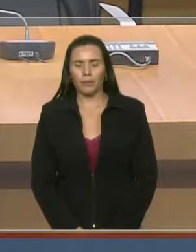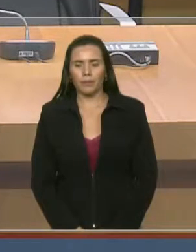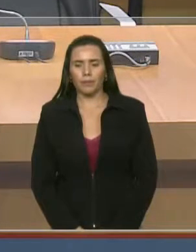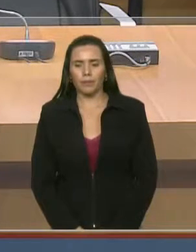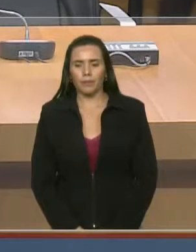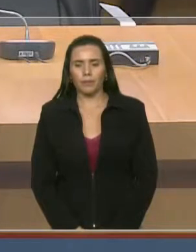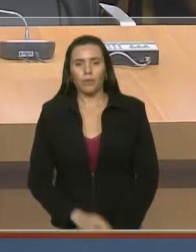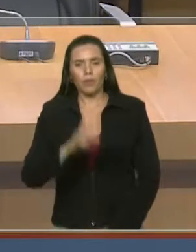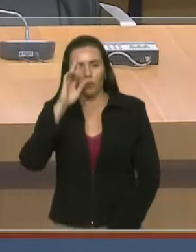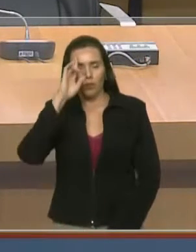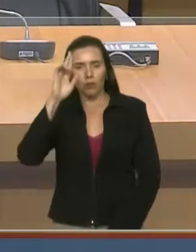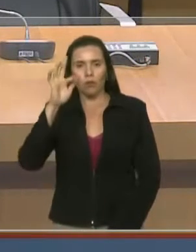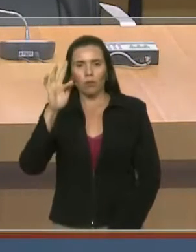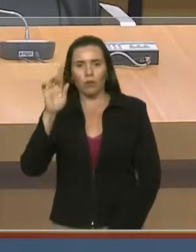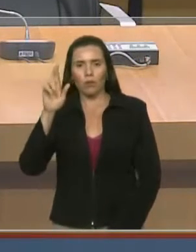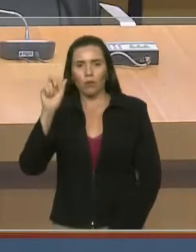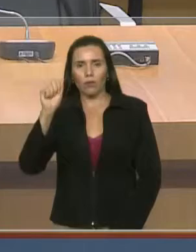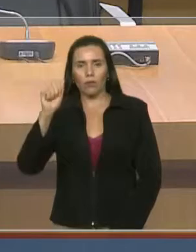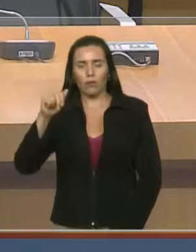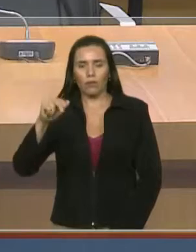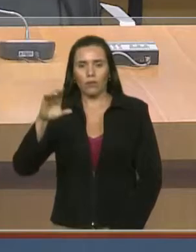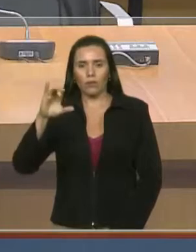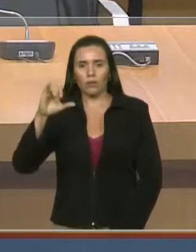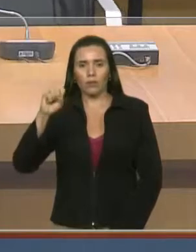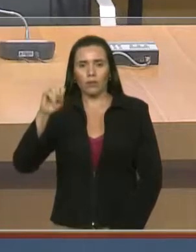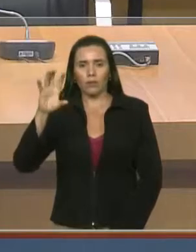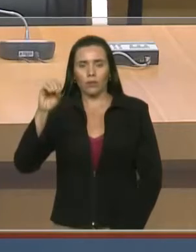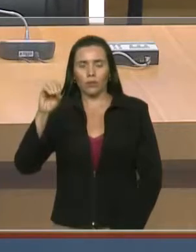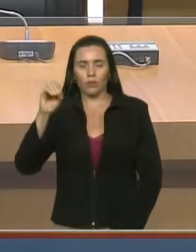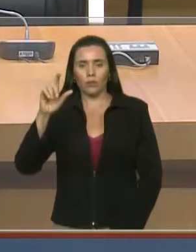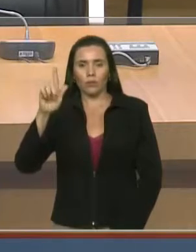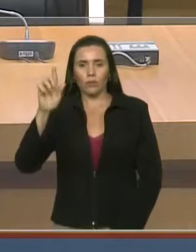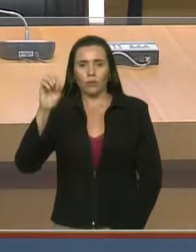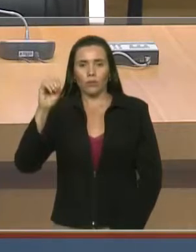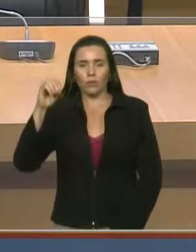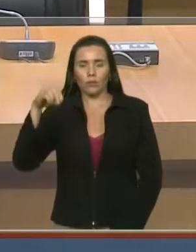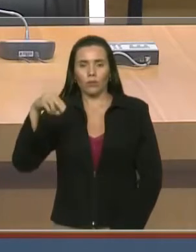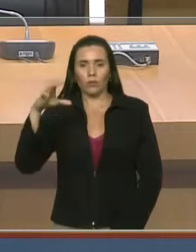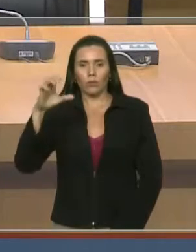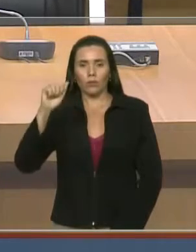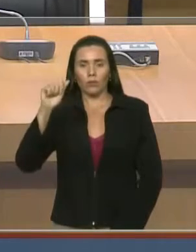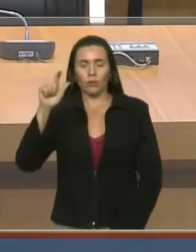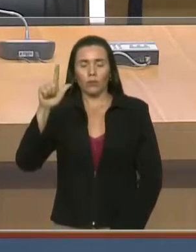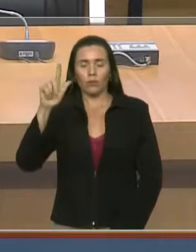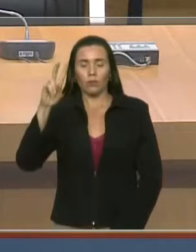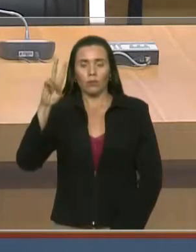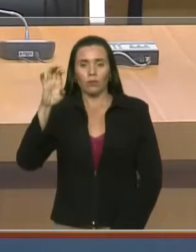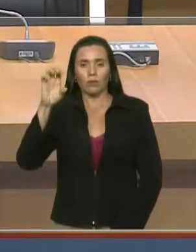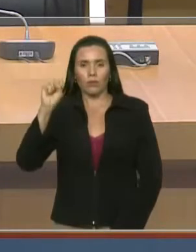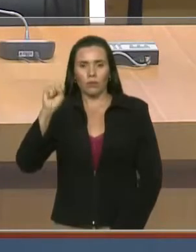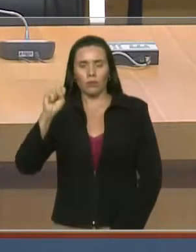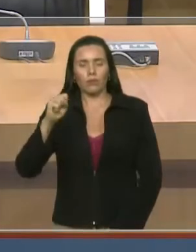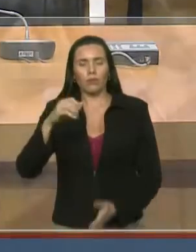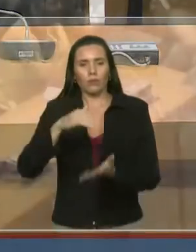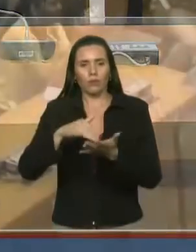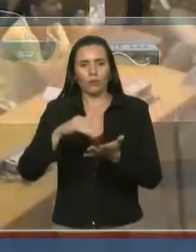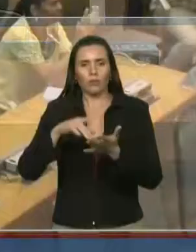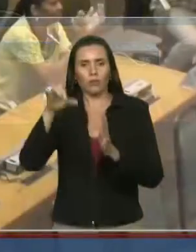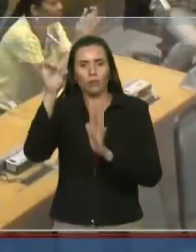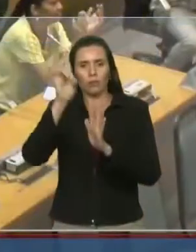Excelentíssimo senhor Francisco Gonçalves, secretário de Estado dos Direitos Humanos e Participação Popular.